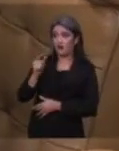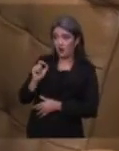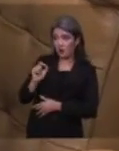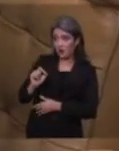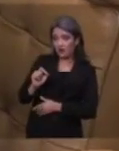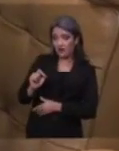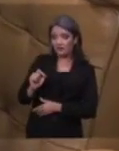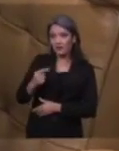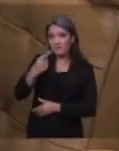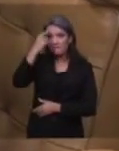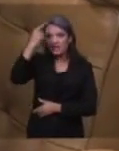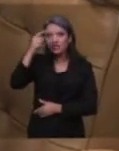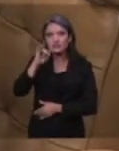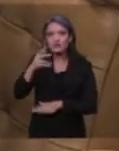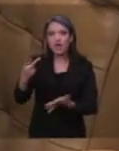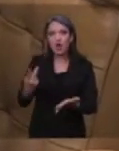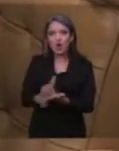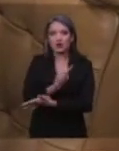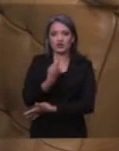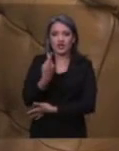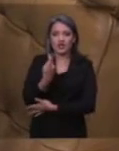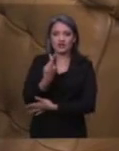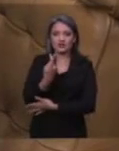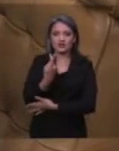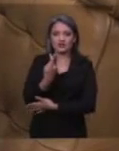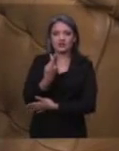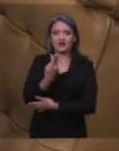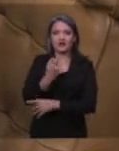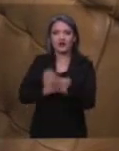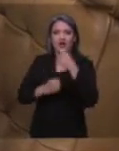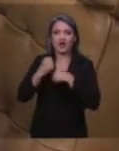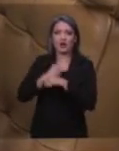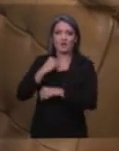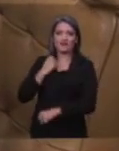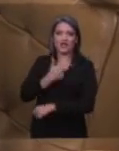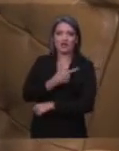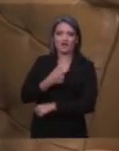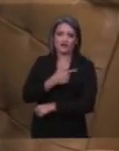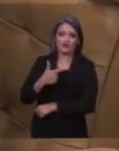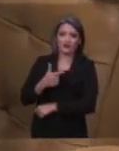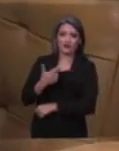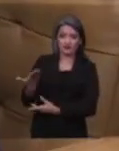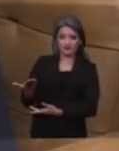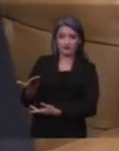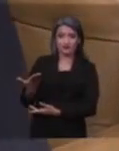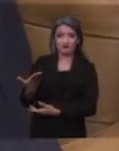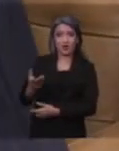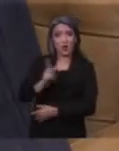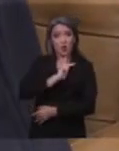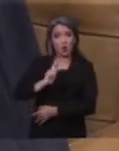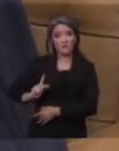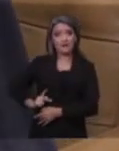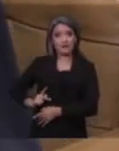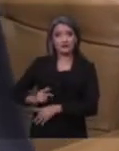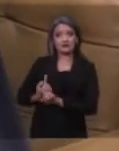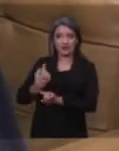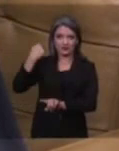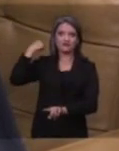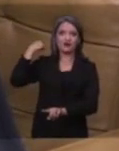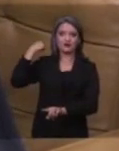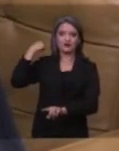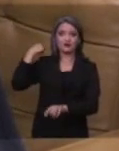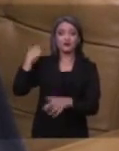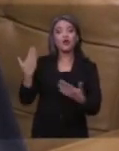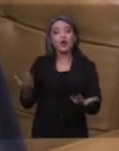ocorrido antes do dia 1º de janeiro, com o governo, então, anterior no poder. E nós